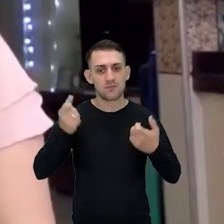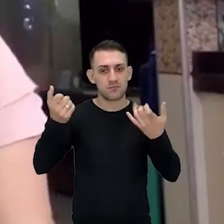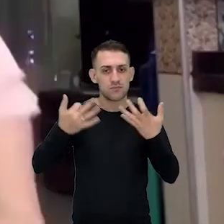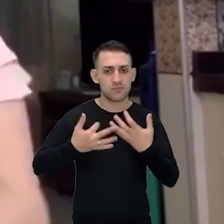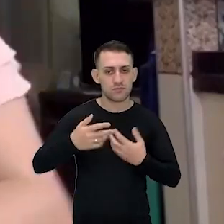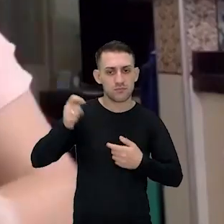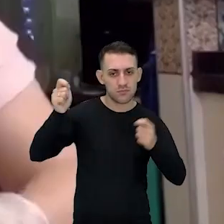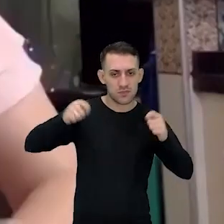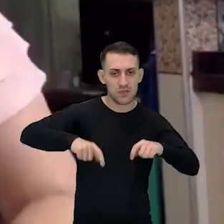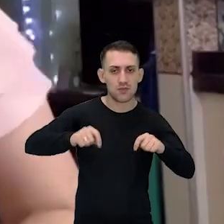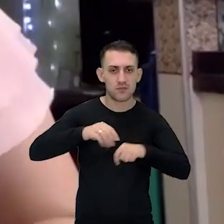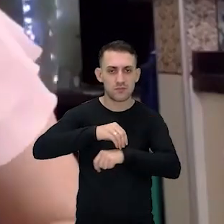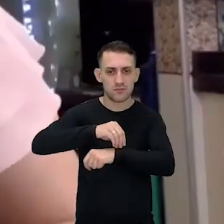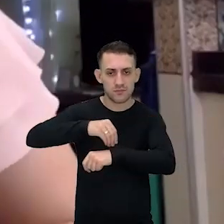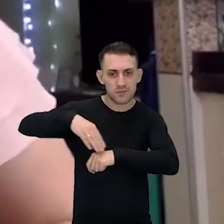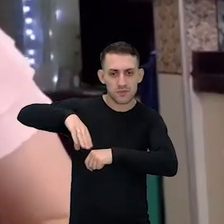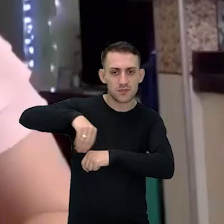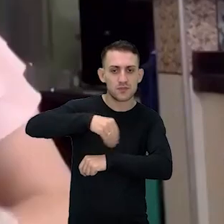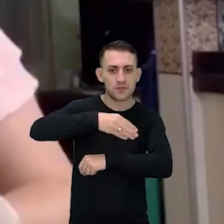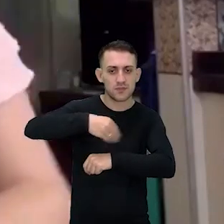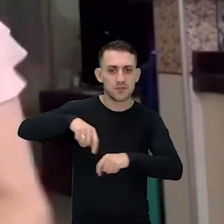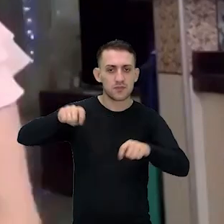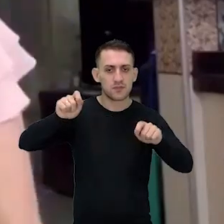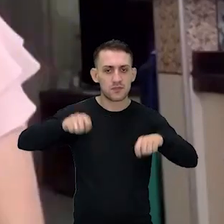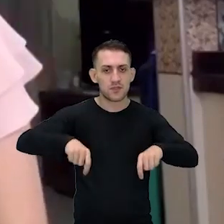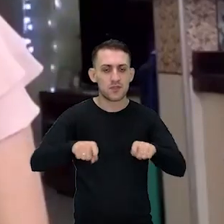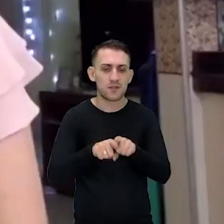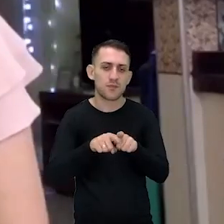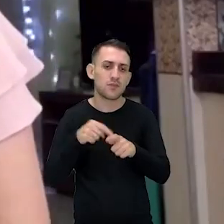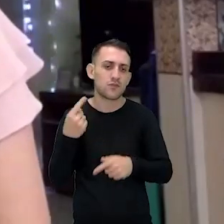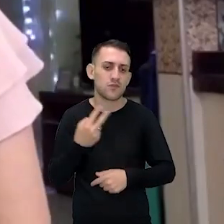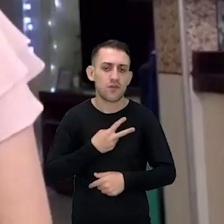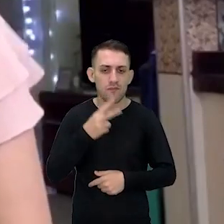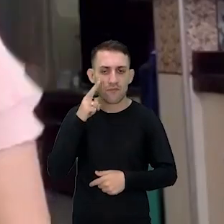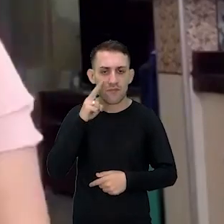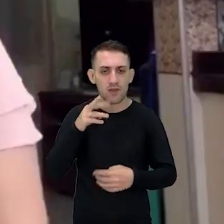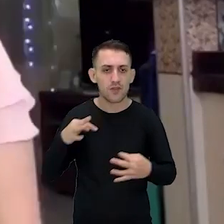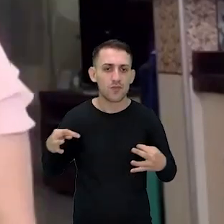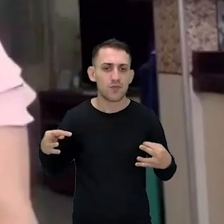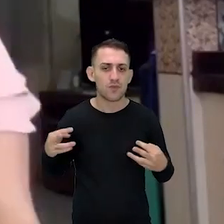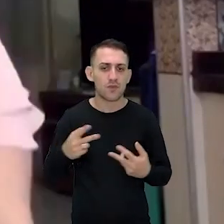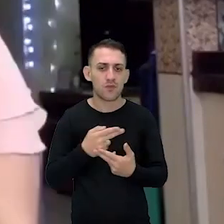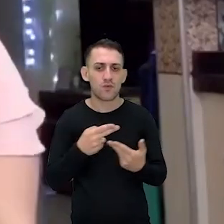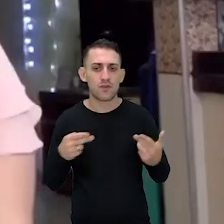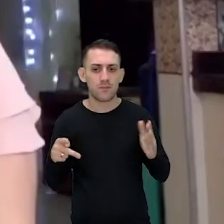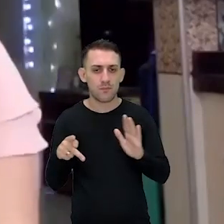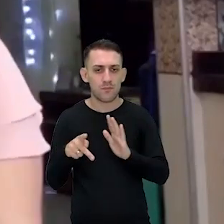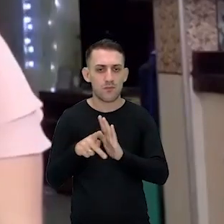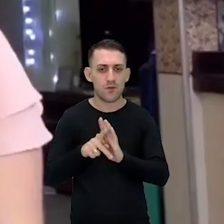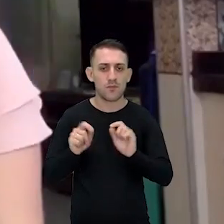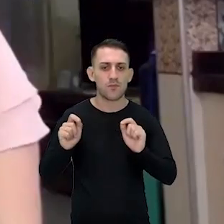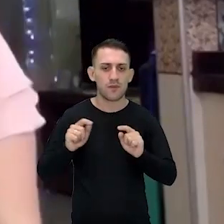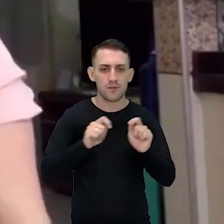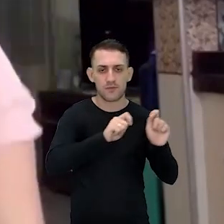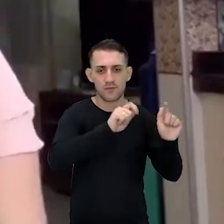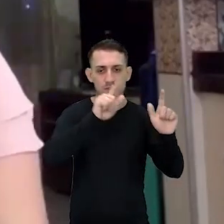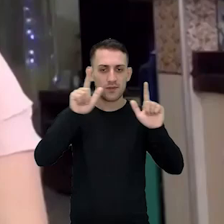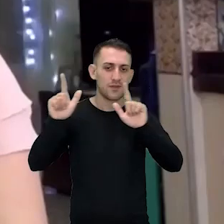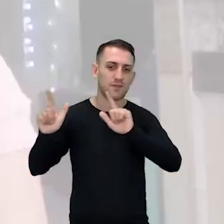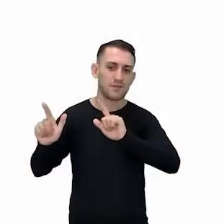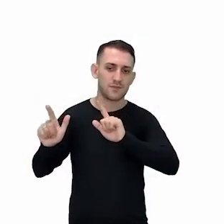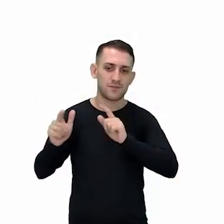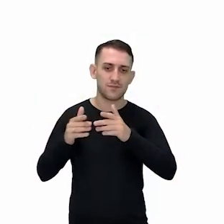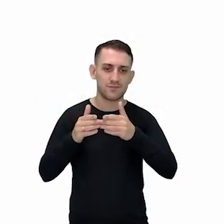ser mediada e a gente vai ver aí todas as suas potencialidades no próximo slide,